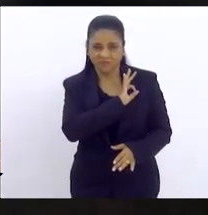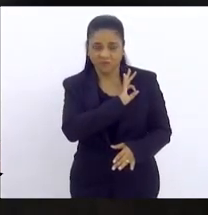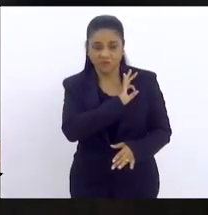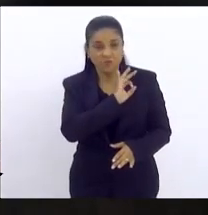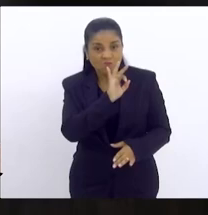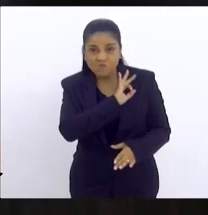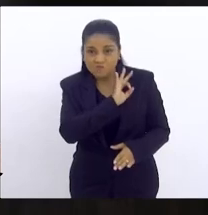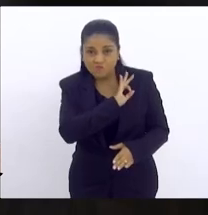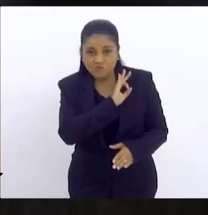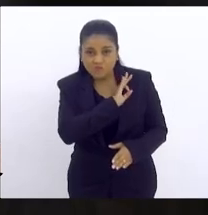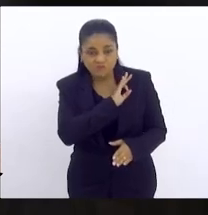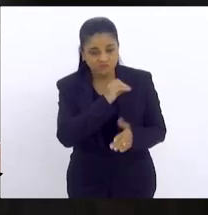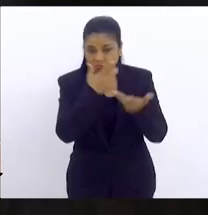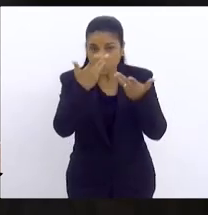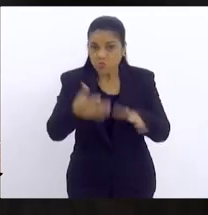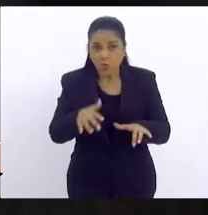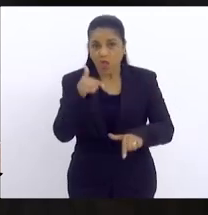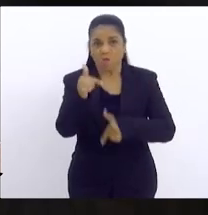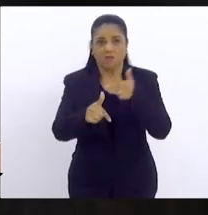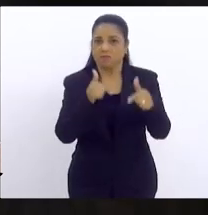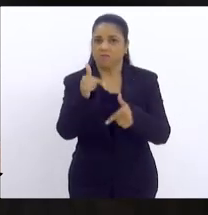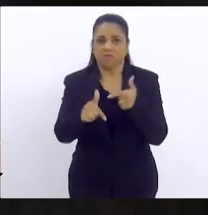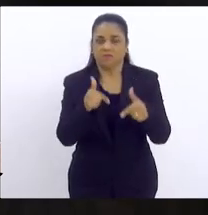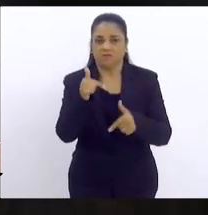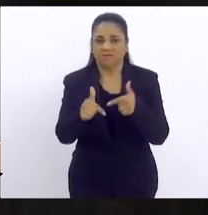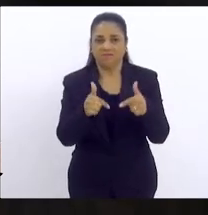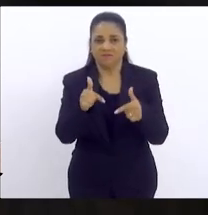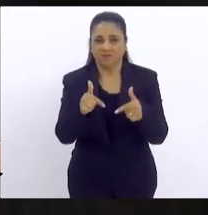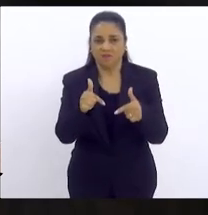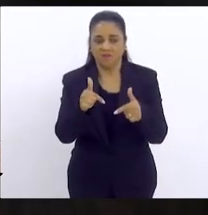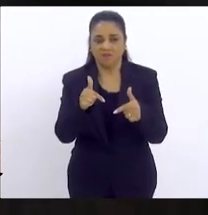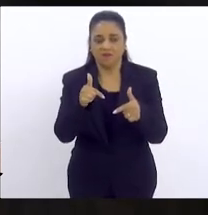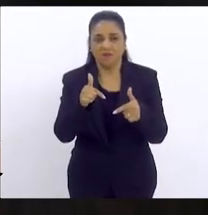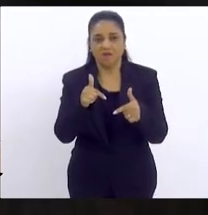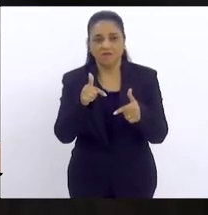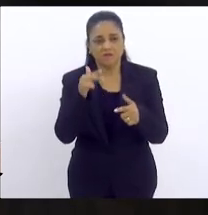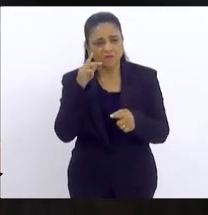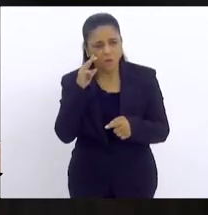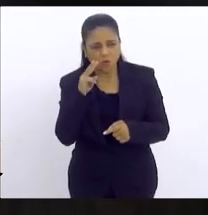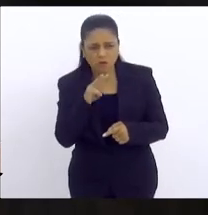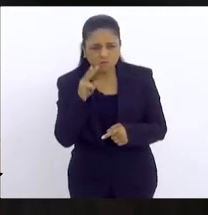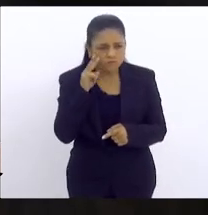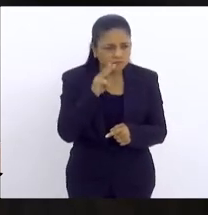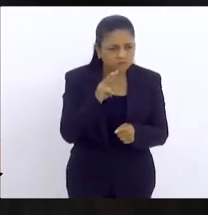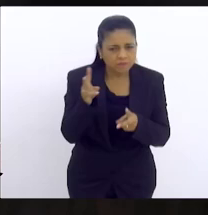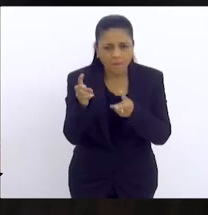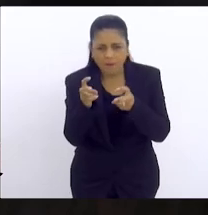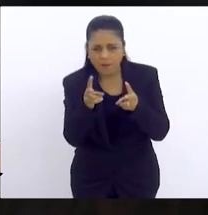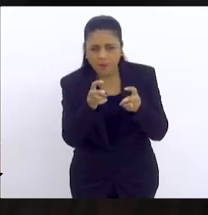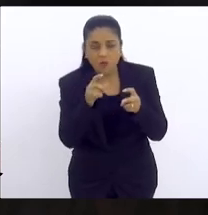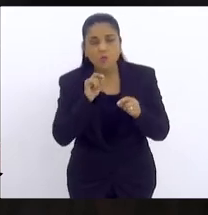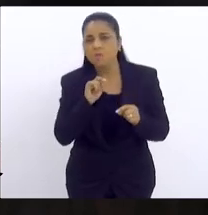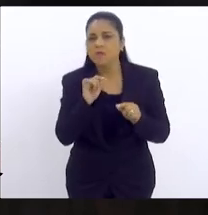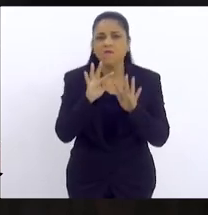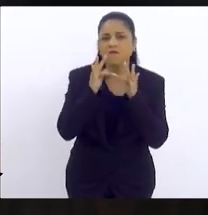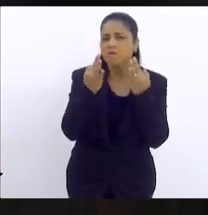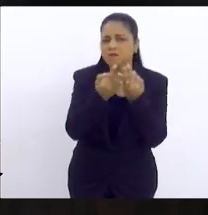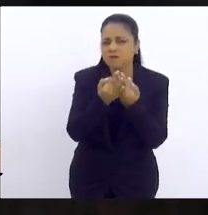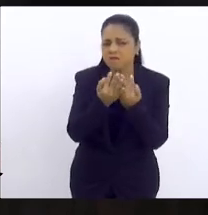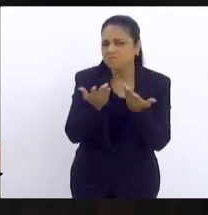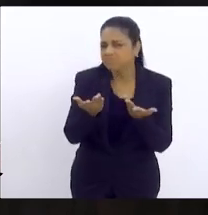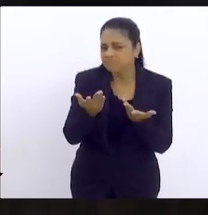querendo mais trabalhar vamos dizer assim eles vão as muitas das vezes olhando e pensando Pô meu irmão O que que eu vou fazer com a minha família